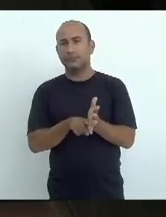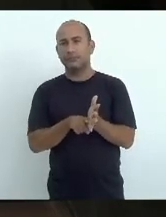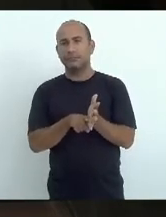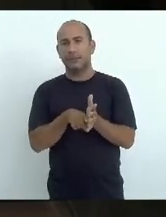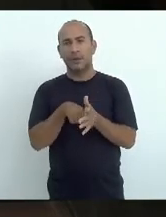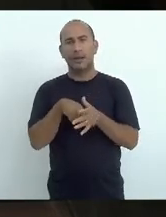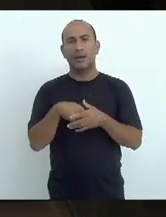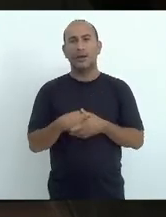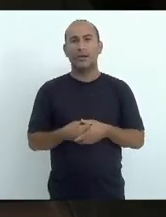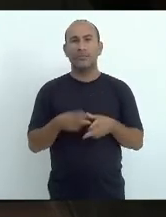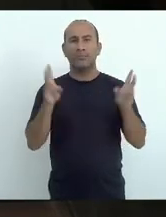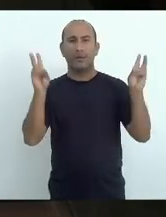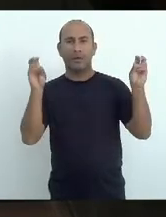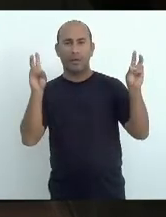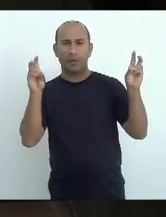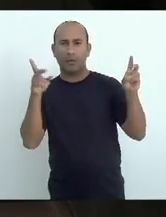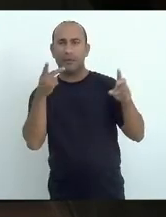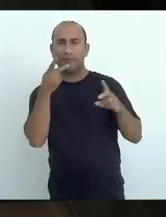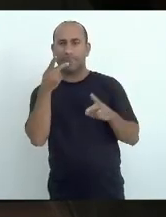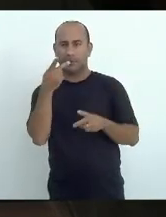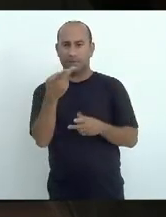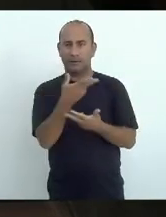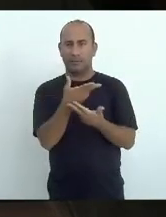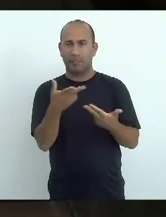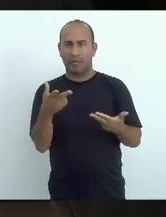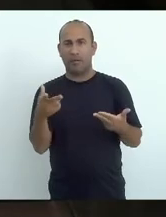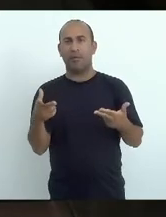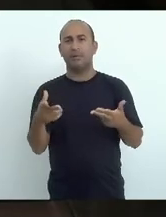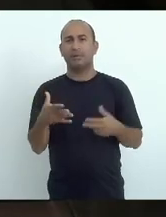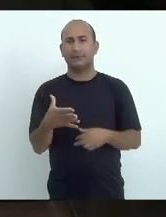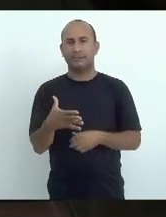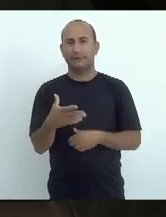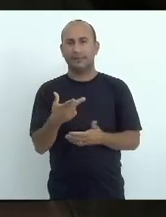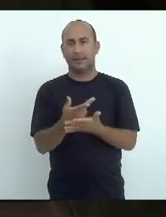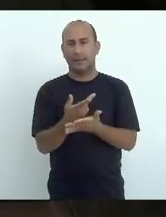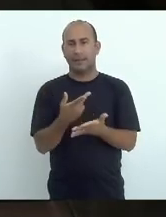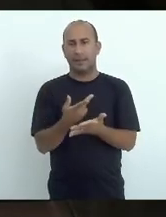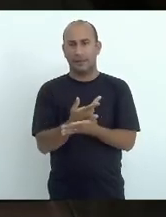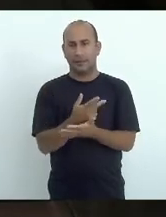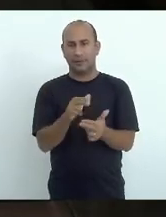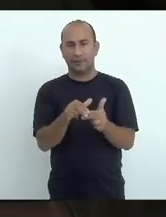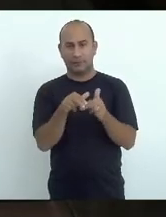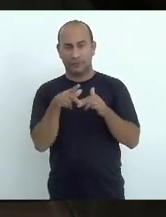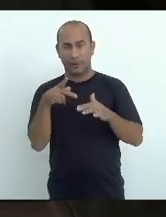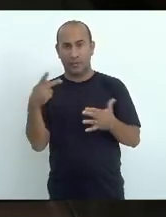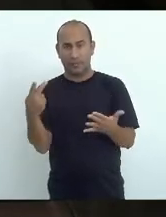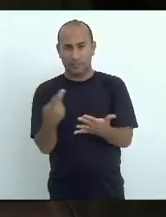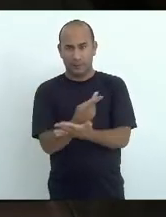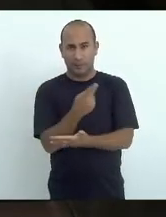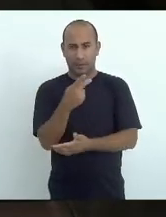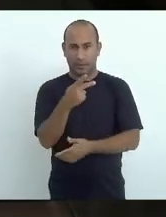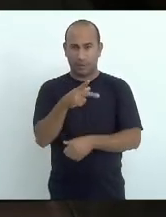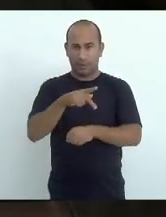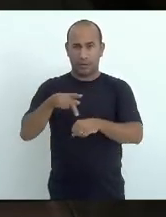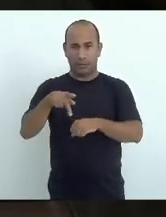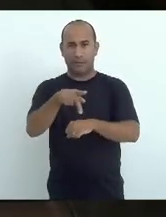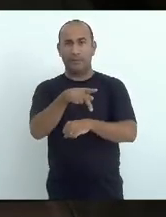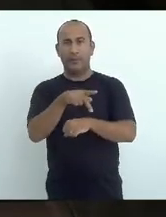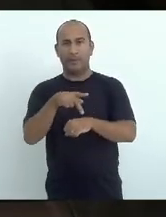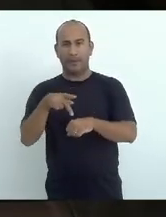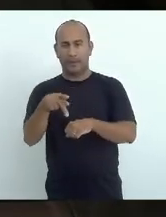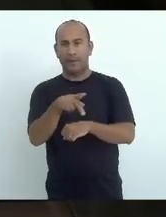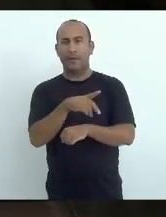referentes à corrupção que se agraçou nesse país e que